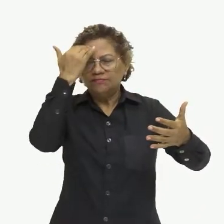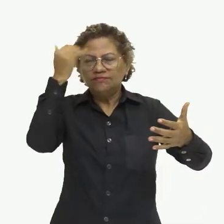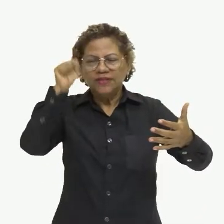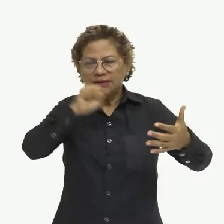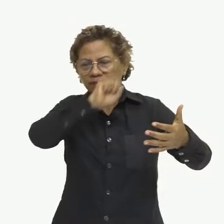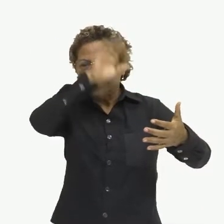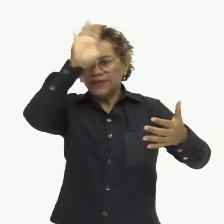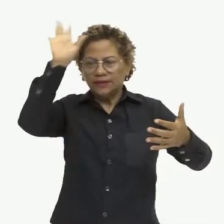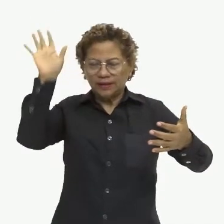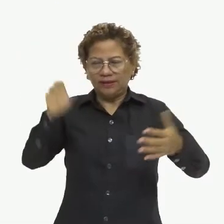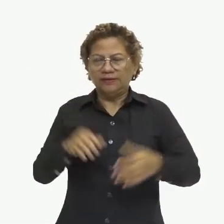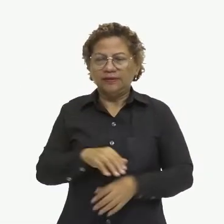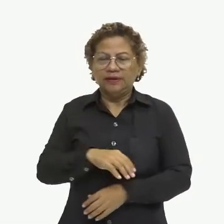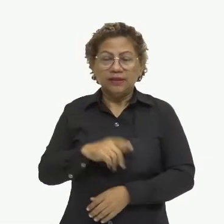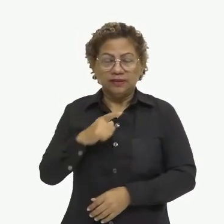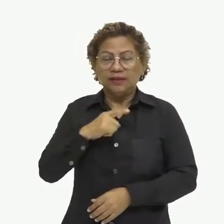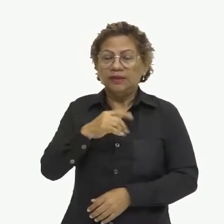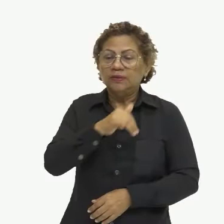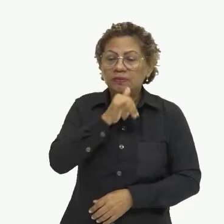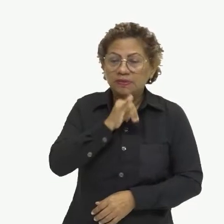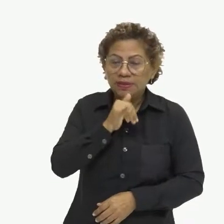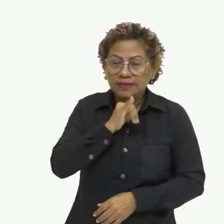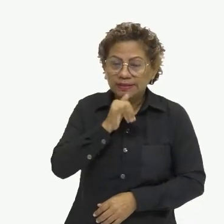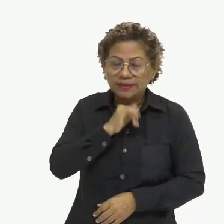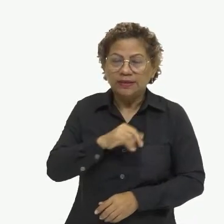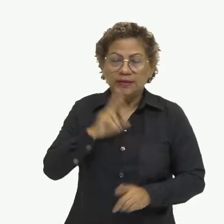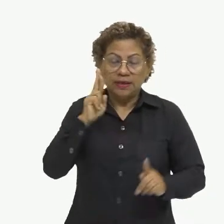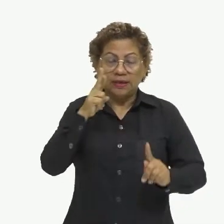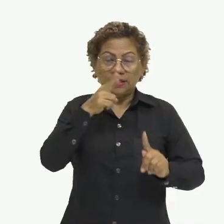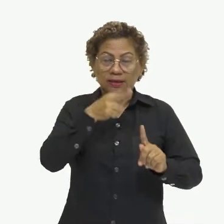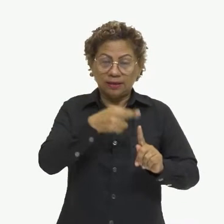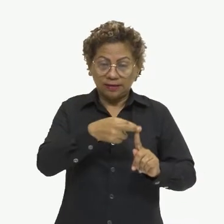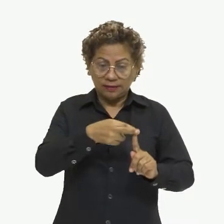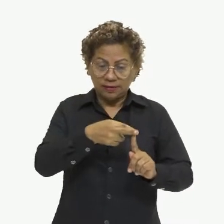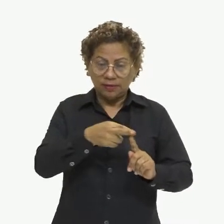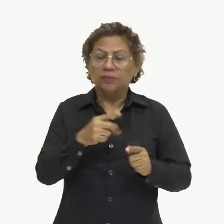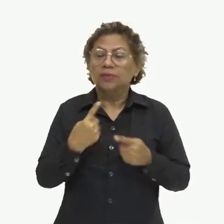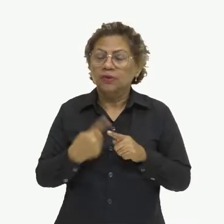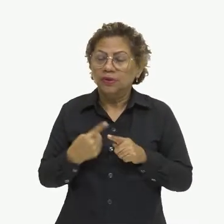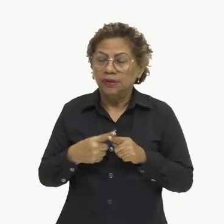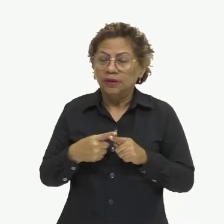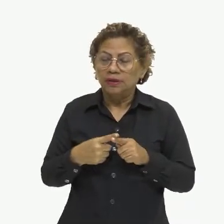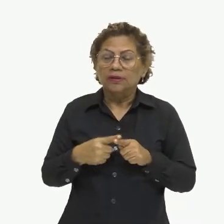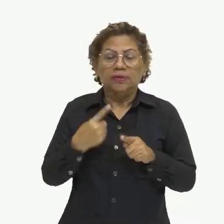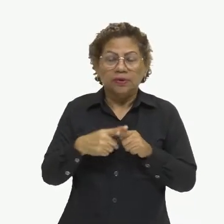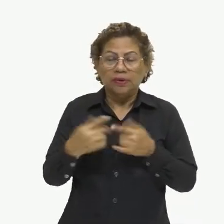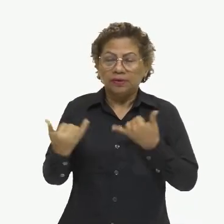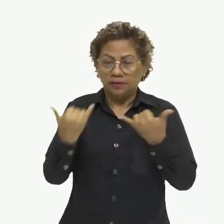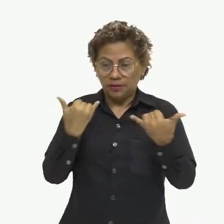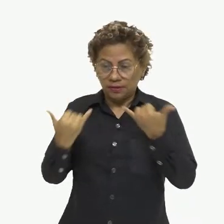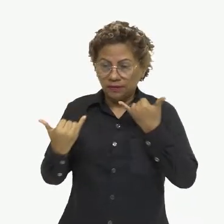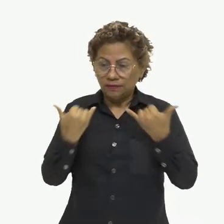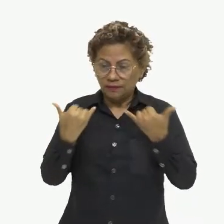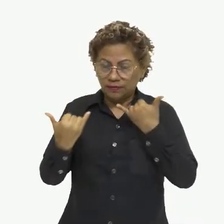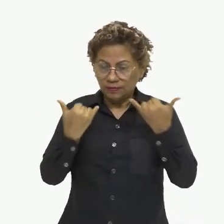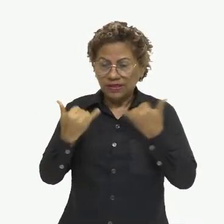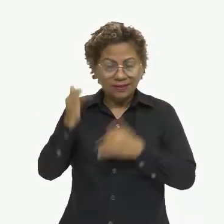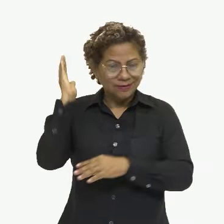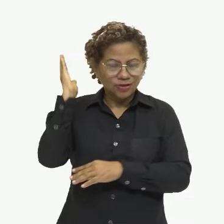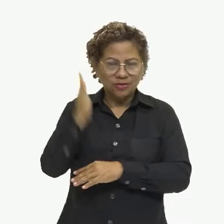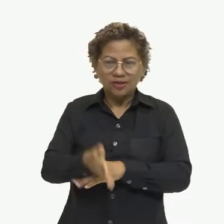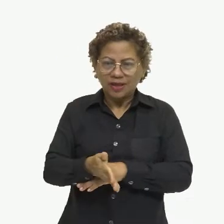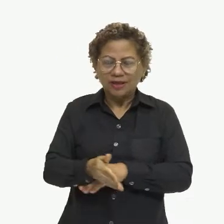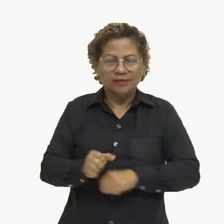um exemplo de quê? De função referencial. Por quê? Porque ele está trazendo informações